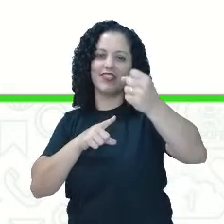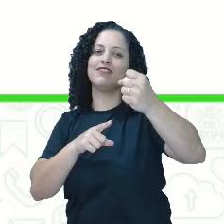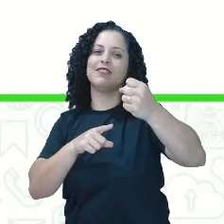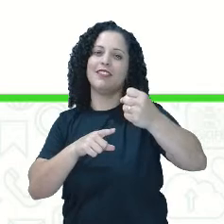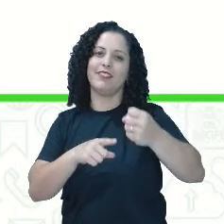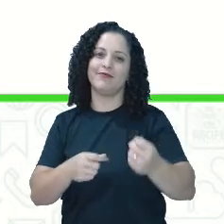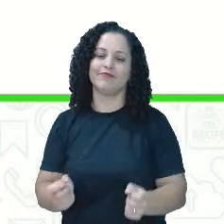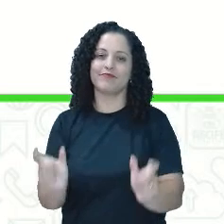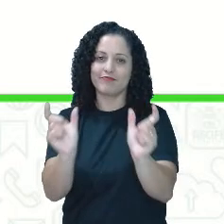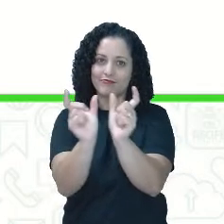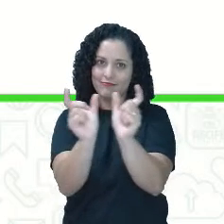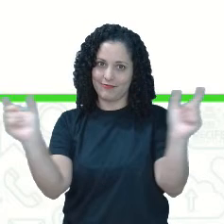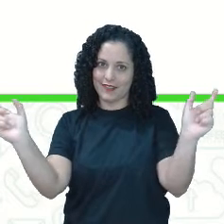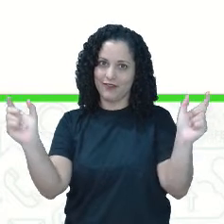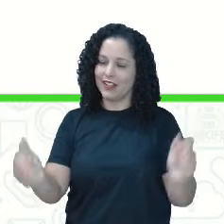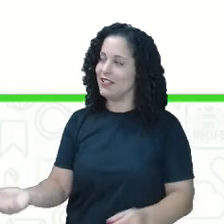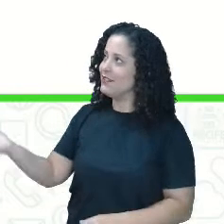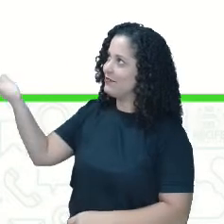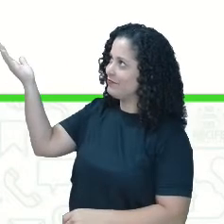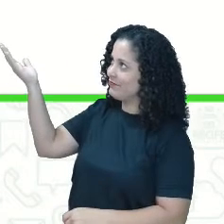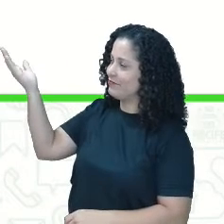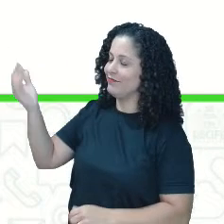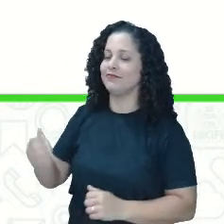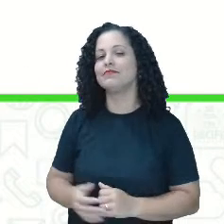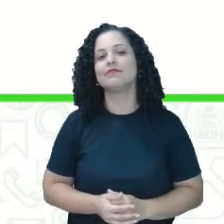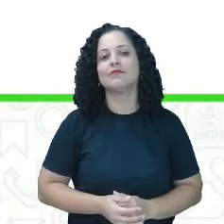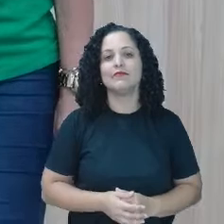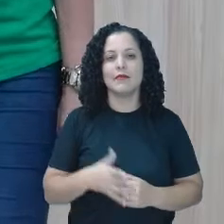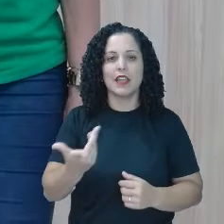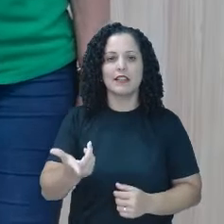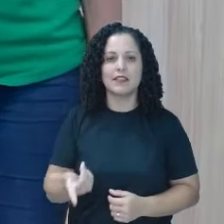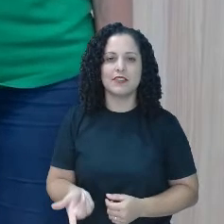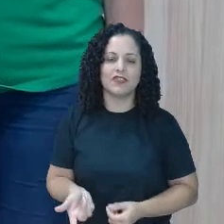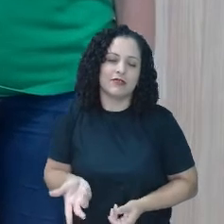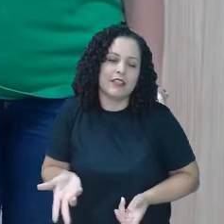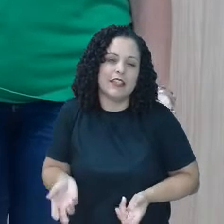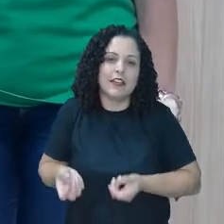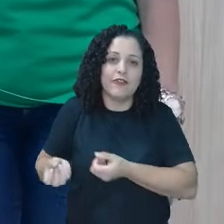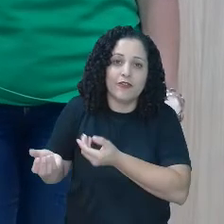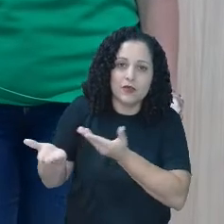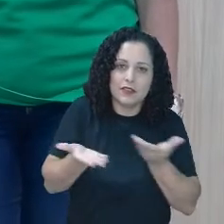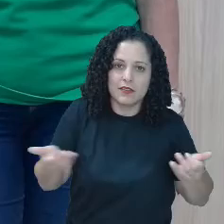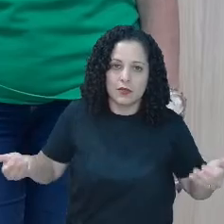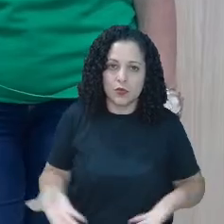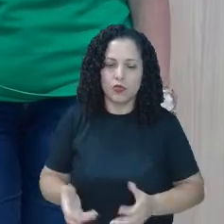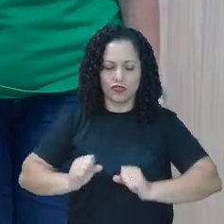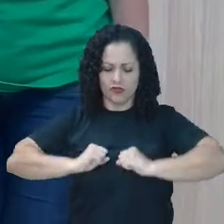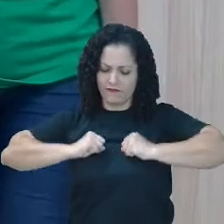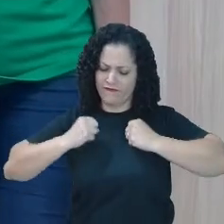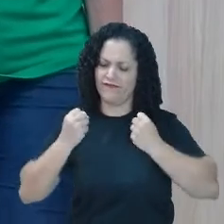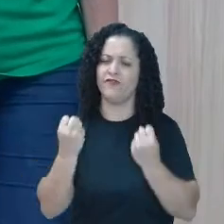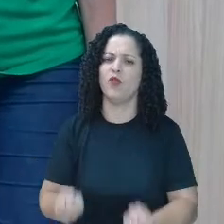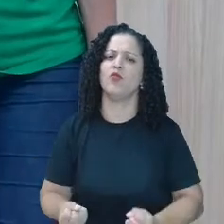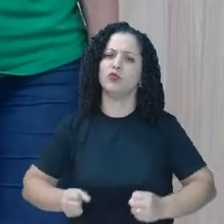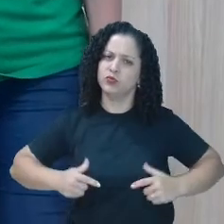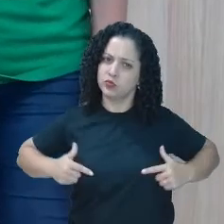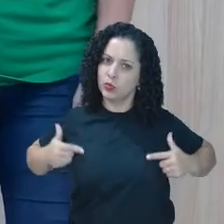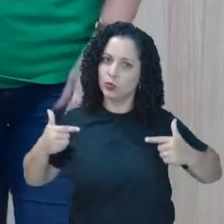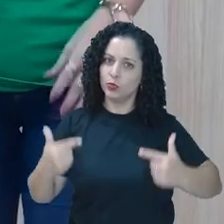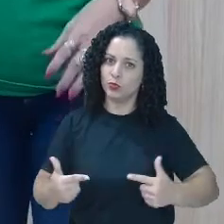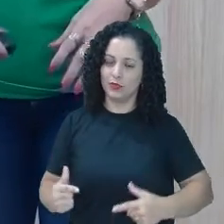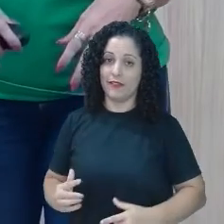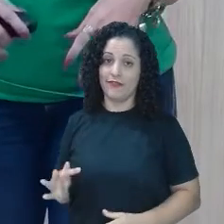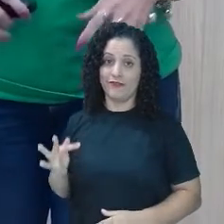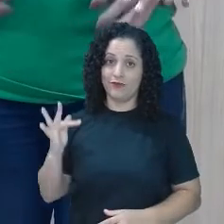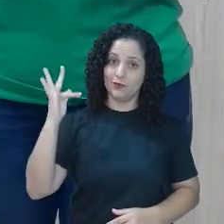Beatriz Melo, né? Então, essas sementes que vocês estão plantando hoje, elas no